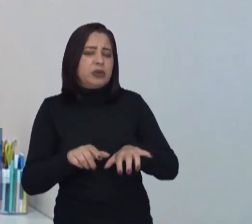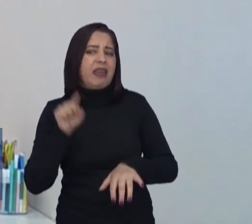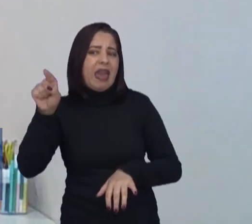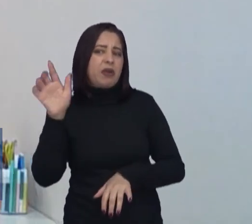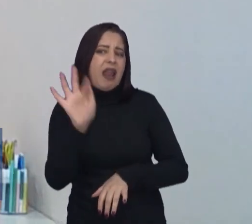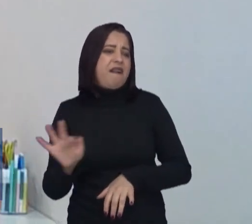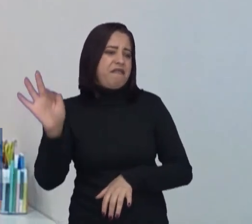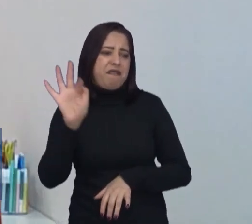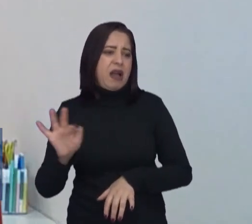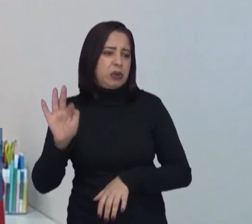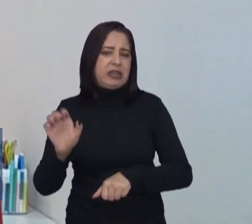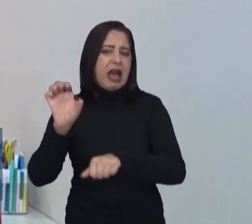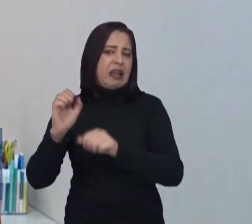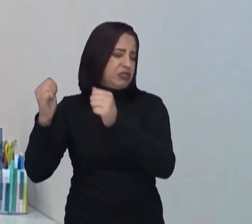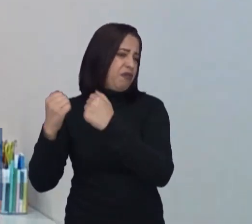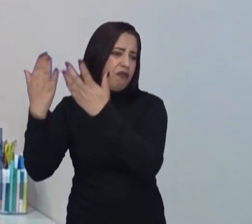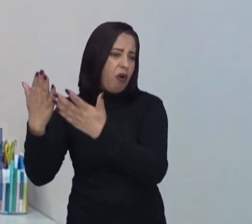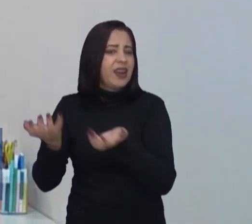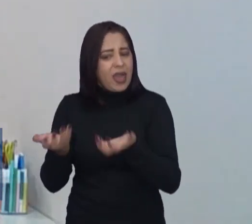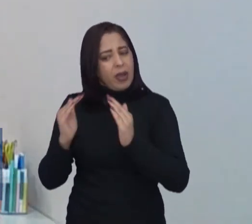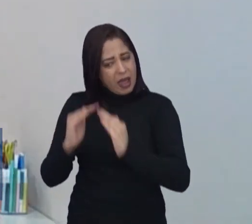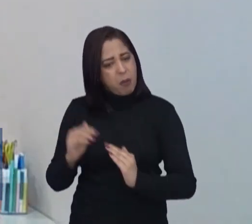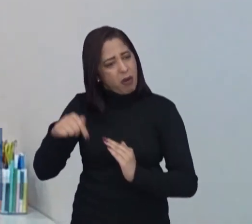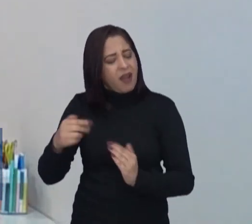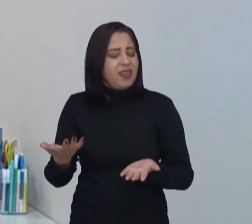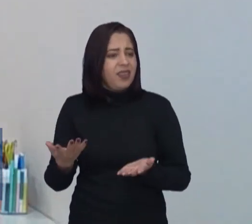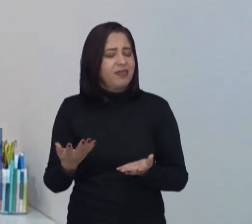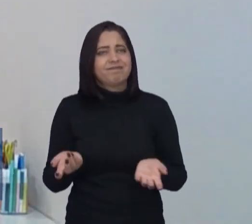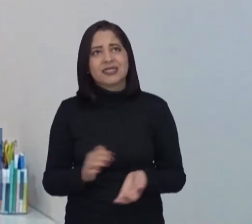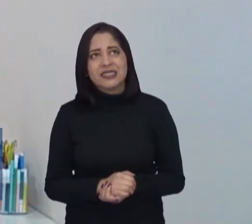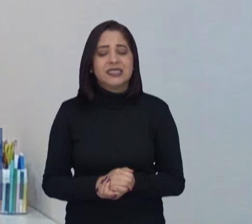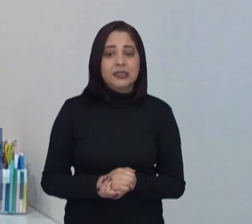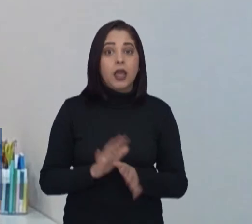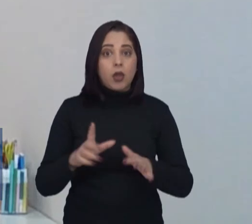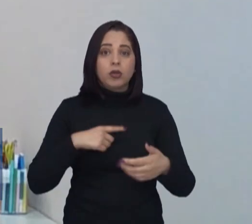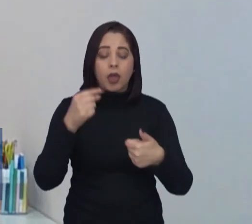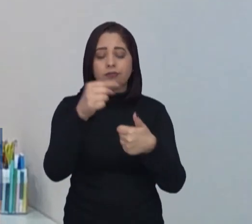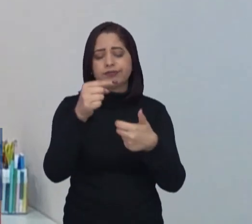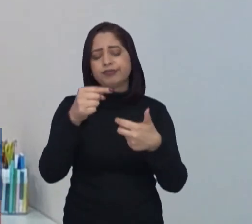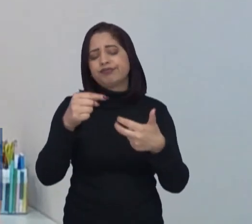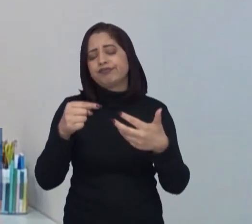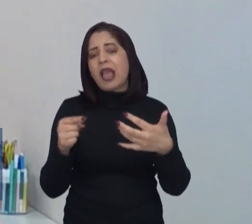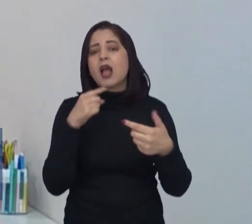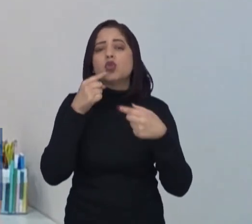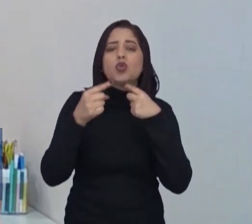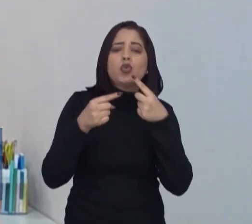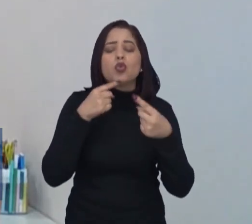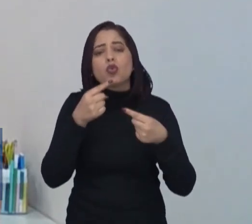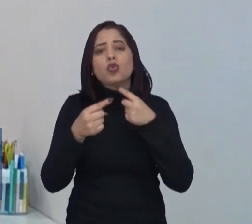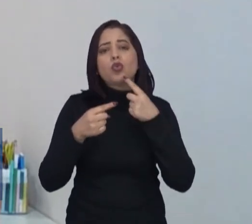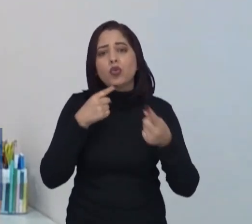federal fora, né? Eu quero ficar aqui na minha cidade. Então, assim, são uma série de questionamentos que eles